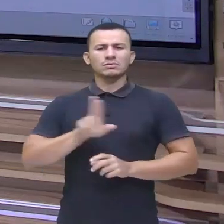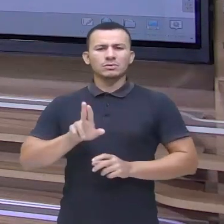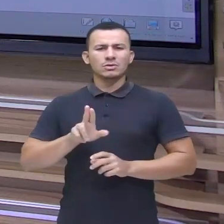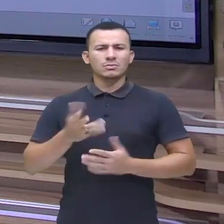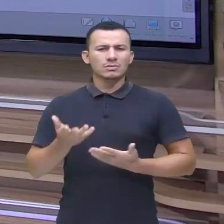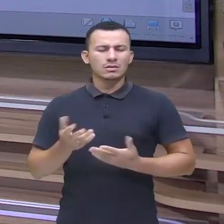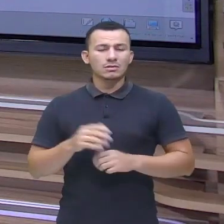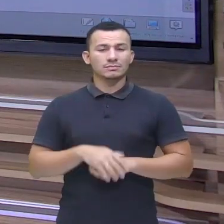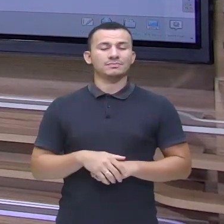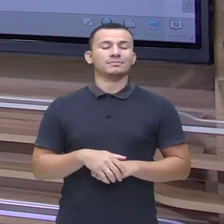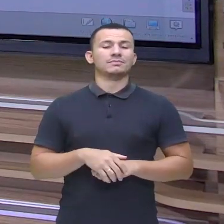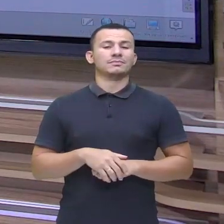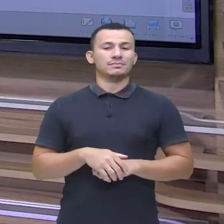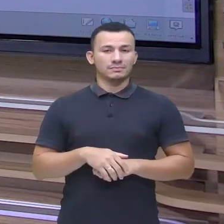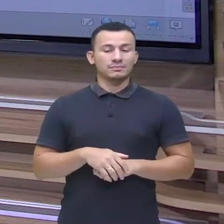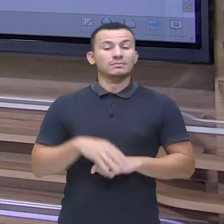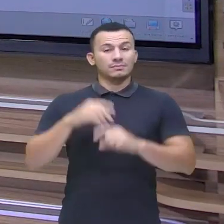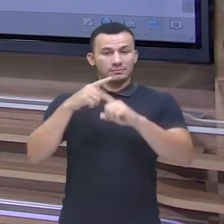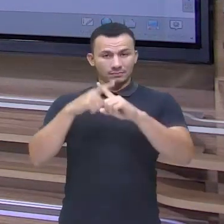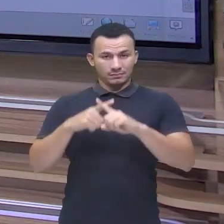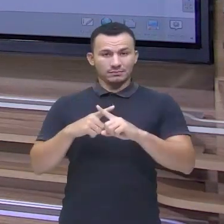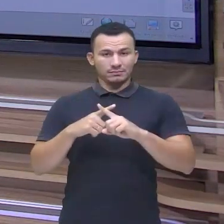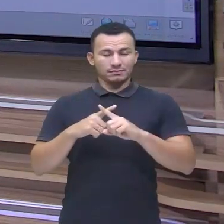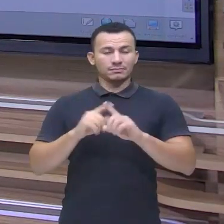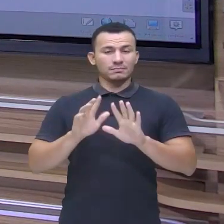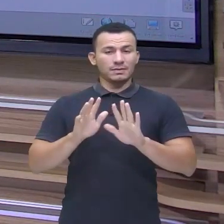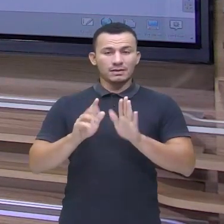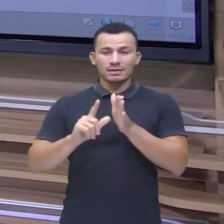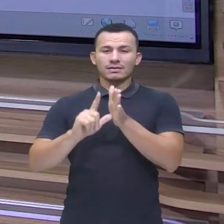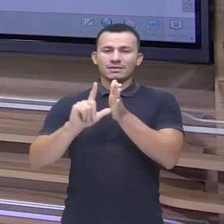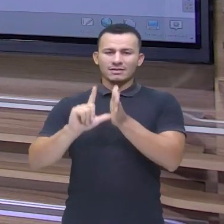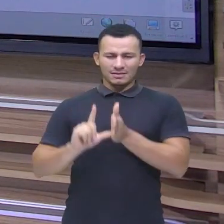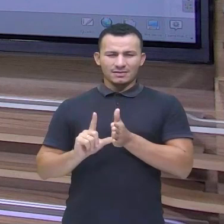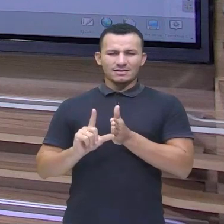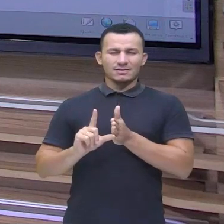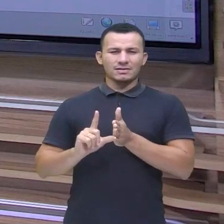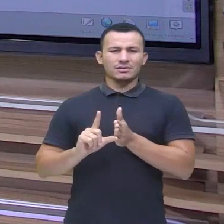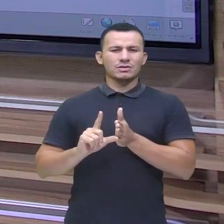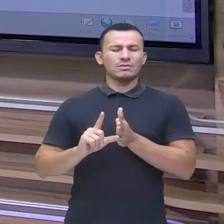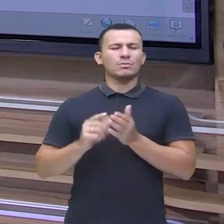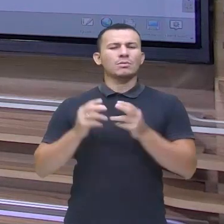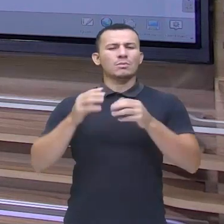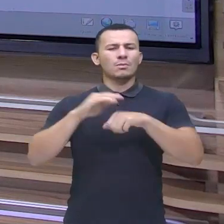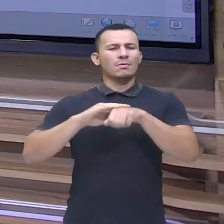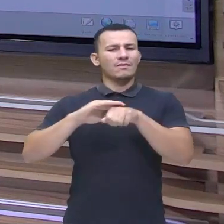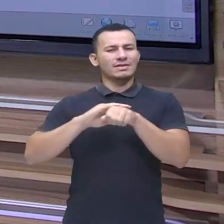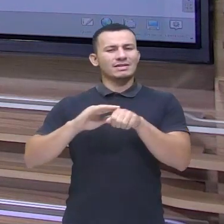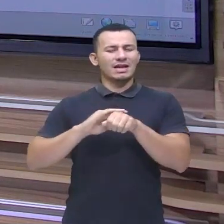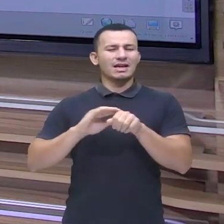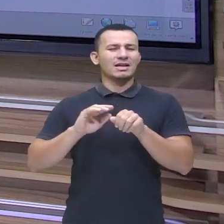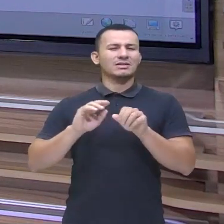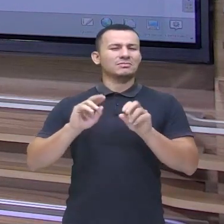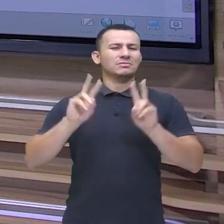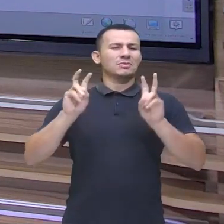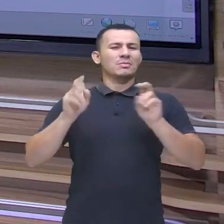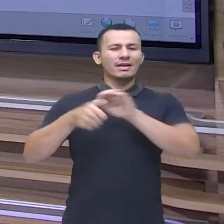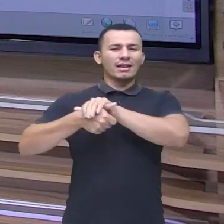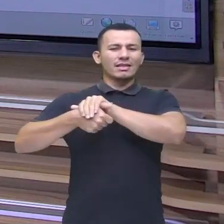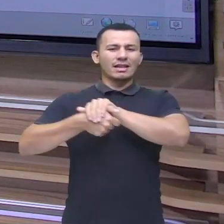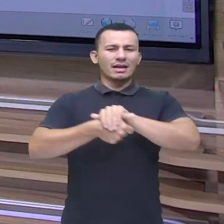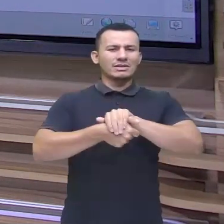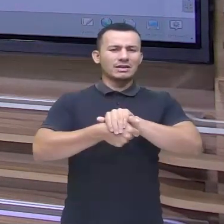a multiplicação. Mas antes nós vamos falar sobre tracajás. Professor, o que tem a ver o tracajá